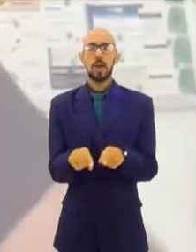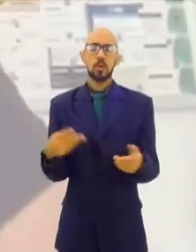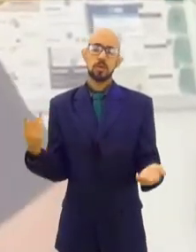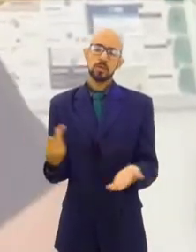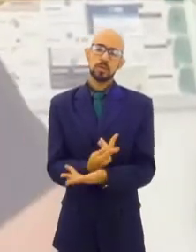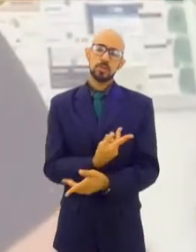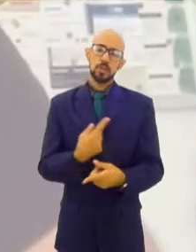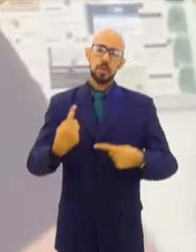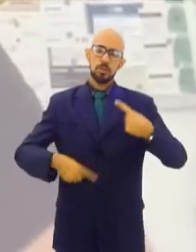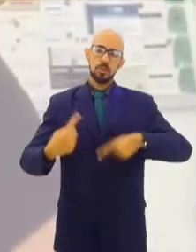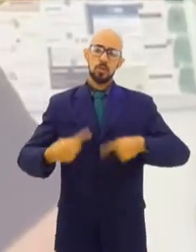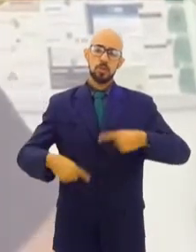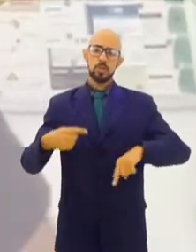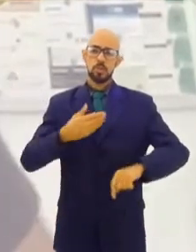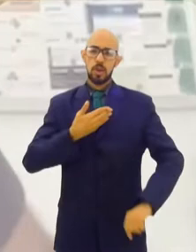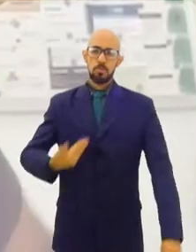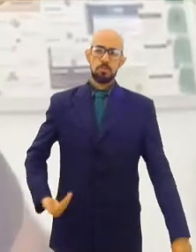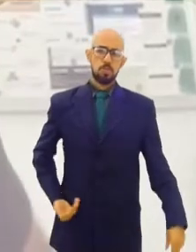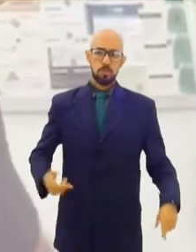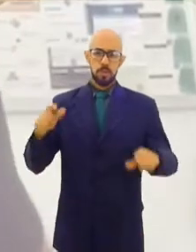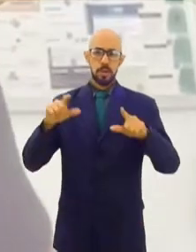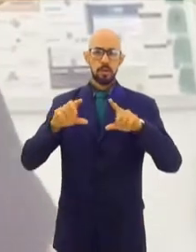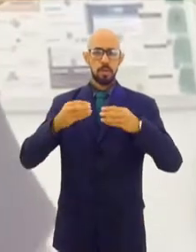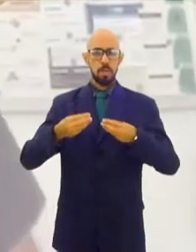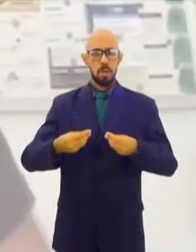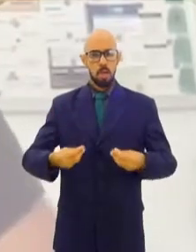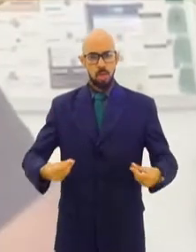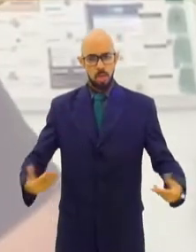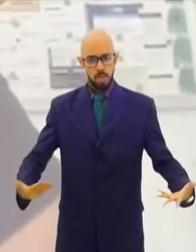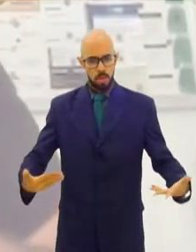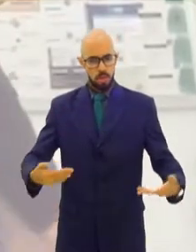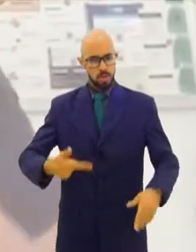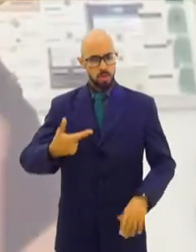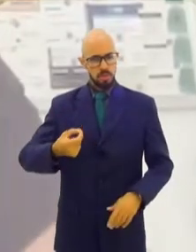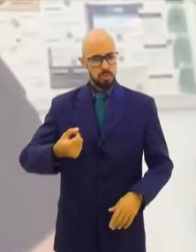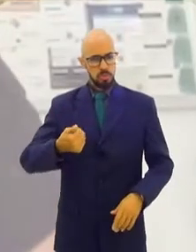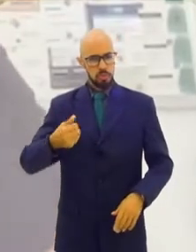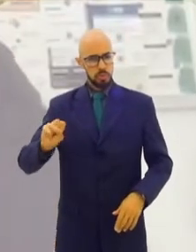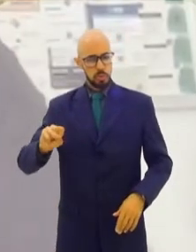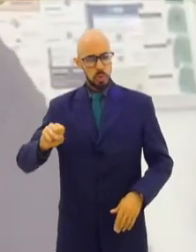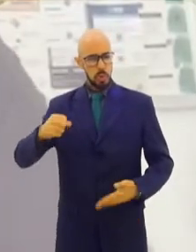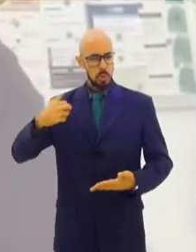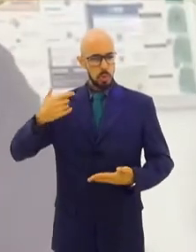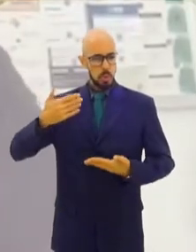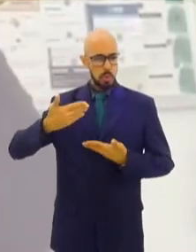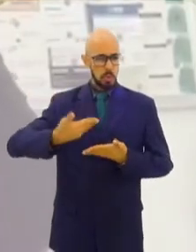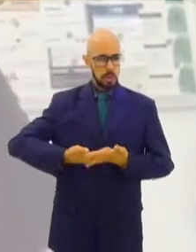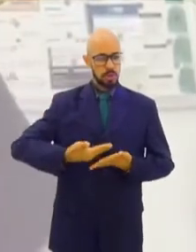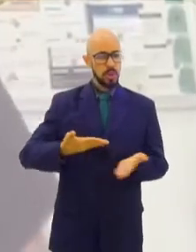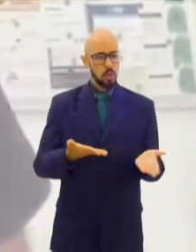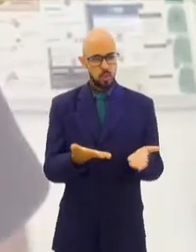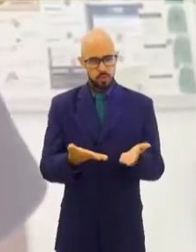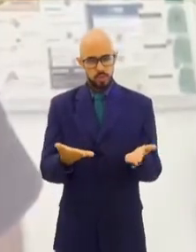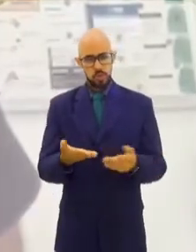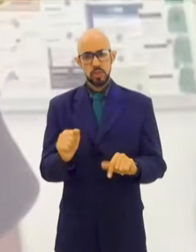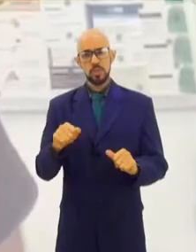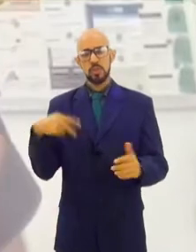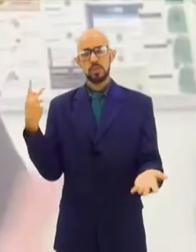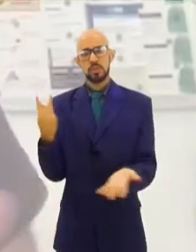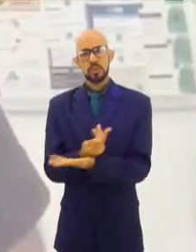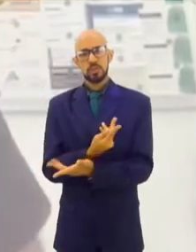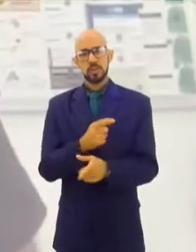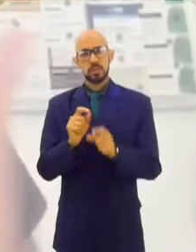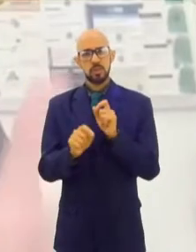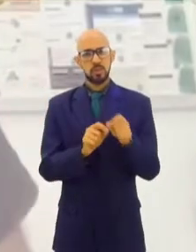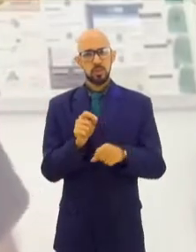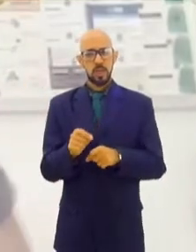um baque na política pública né ali desde Talvez final de 2018/2019 até hoje a gente